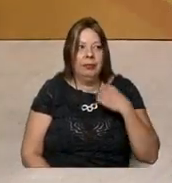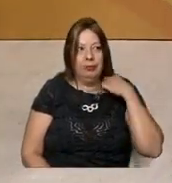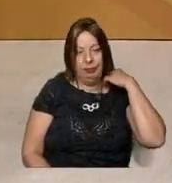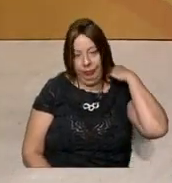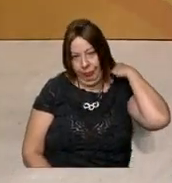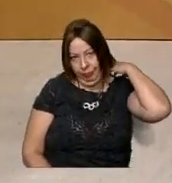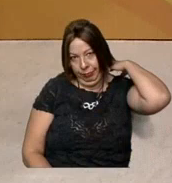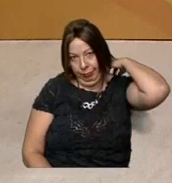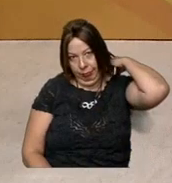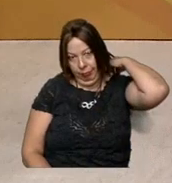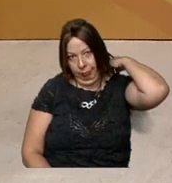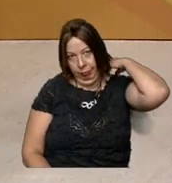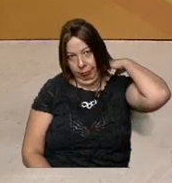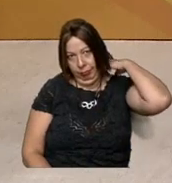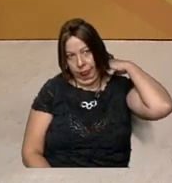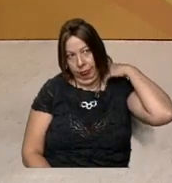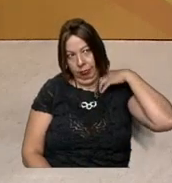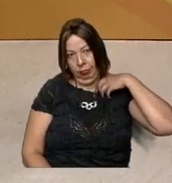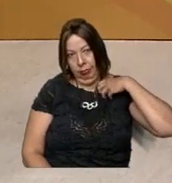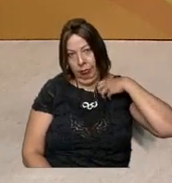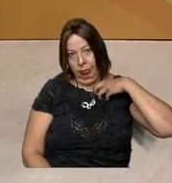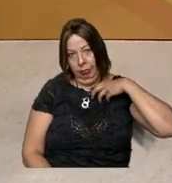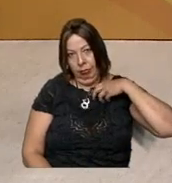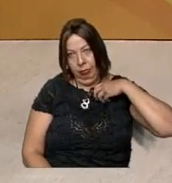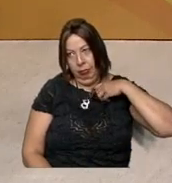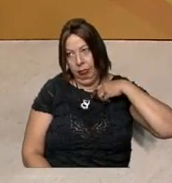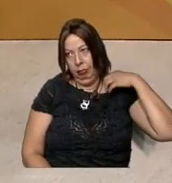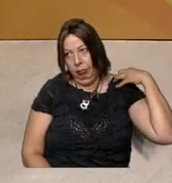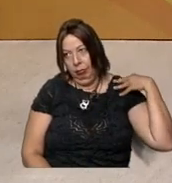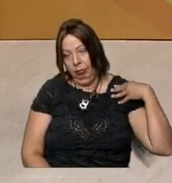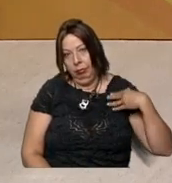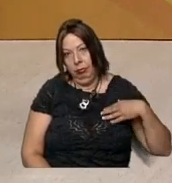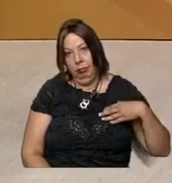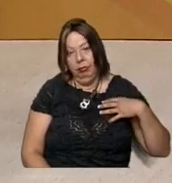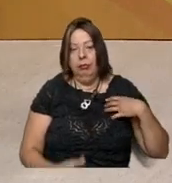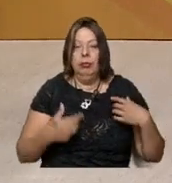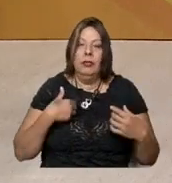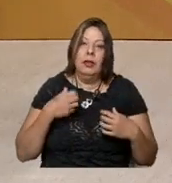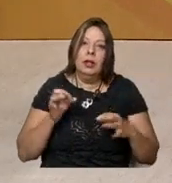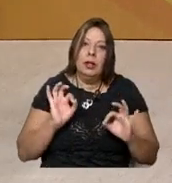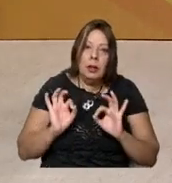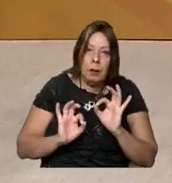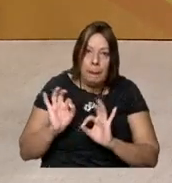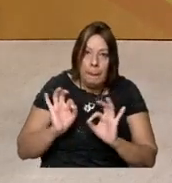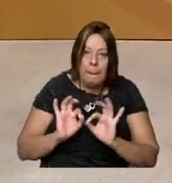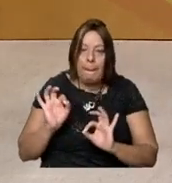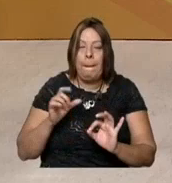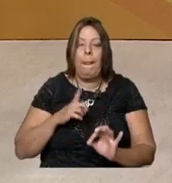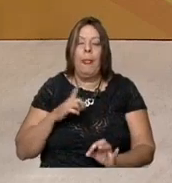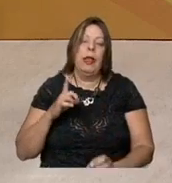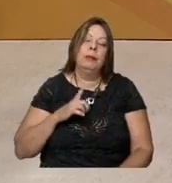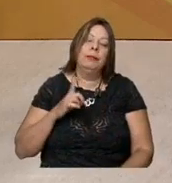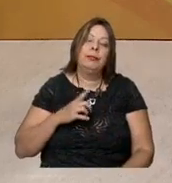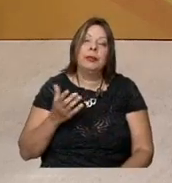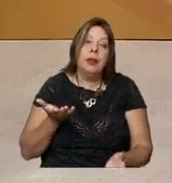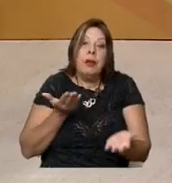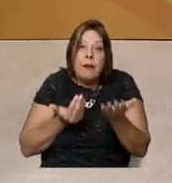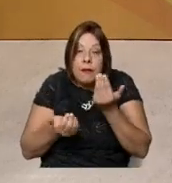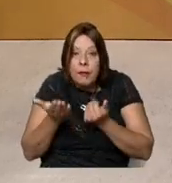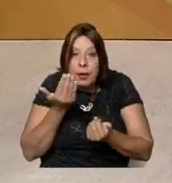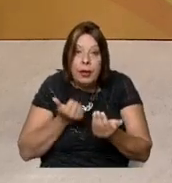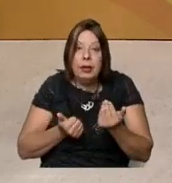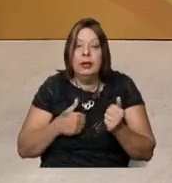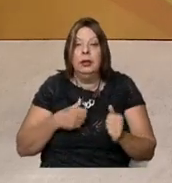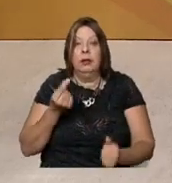de premiação sensacional que vem por aí, tá bom? Isso, vamos rever o que vem por aí